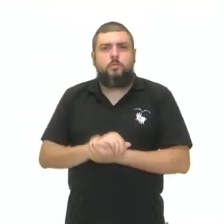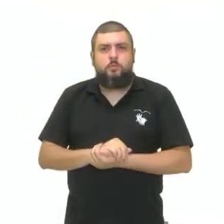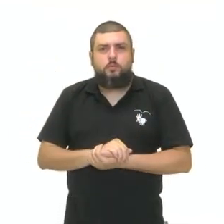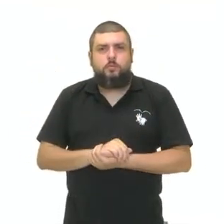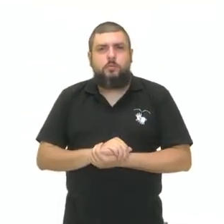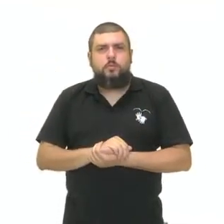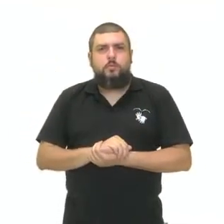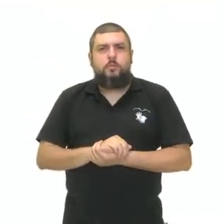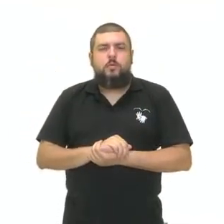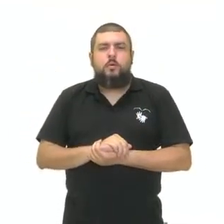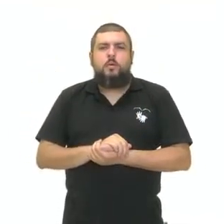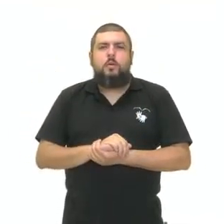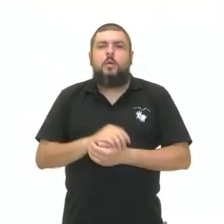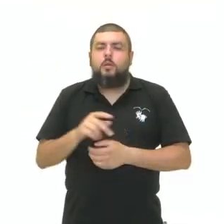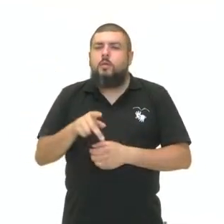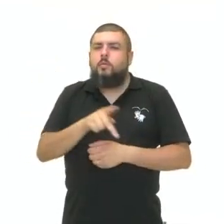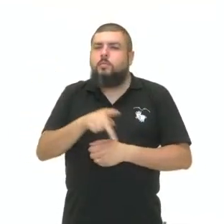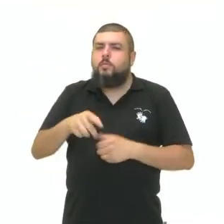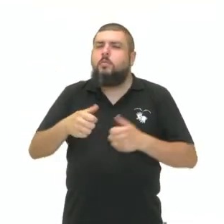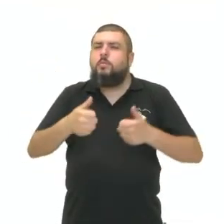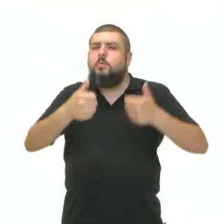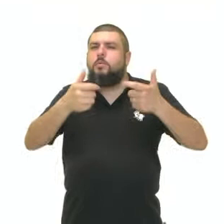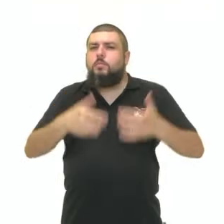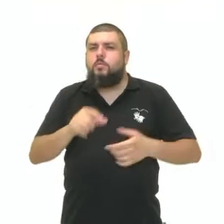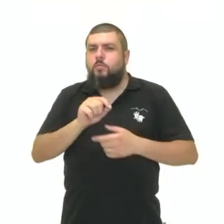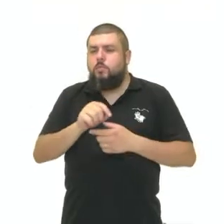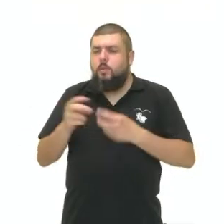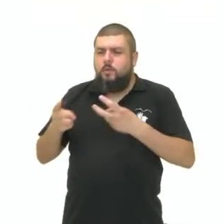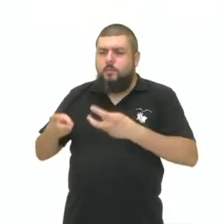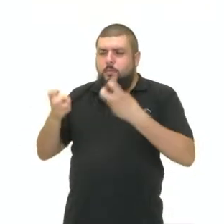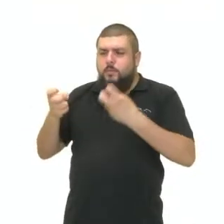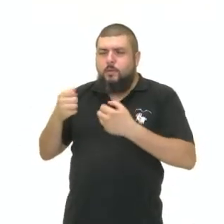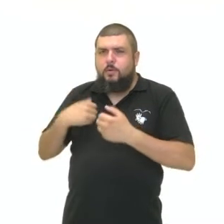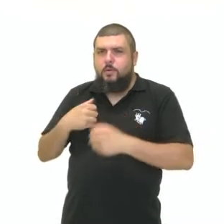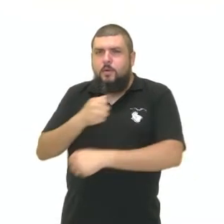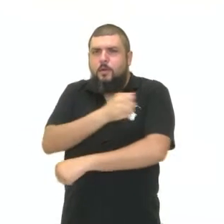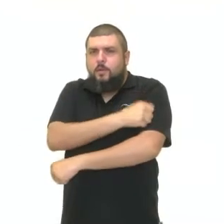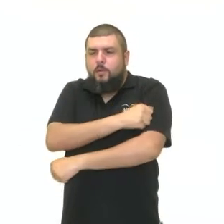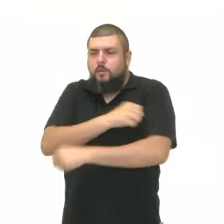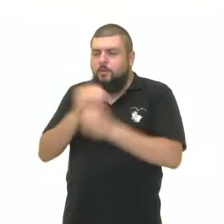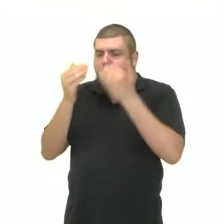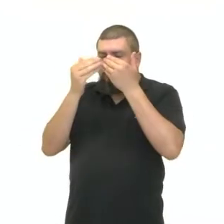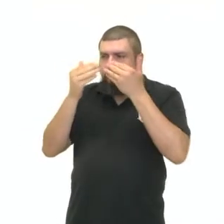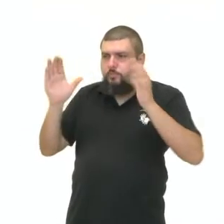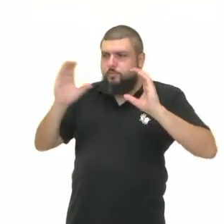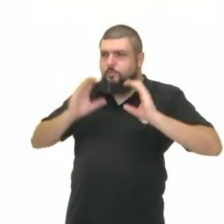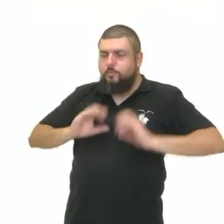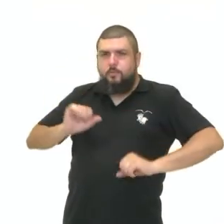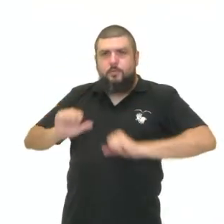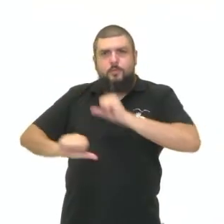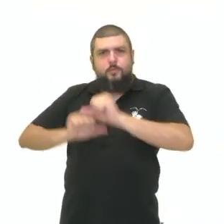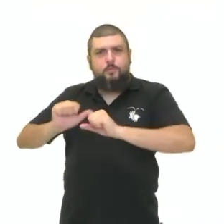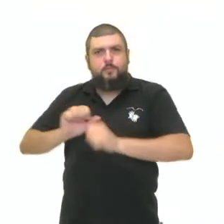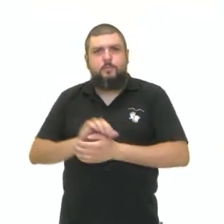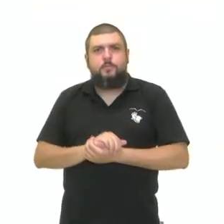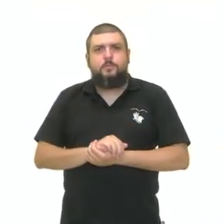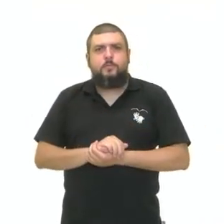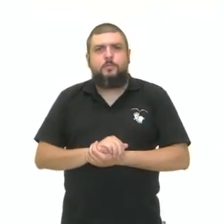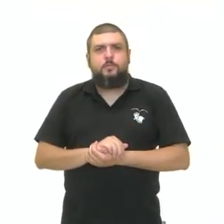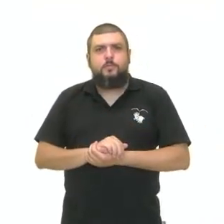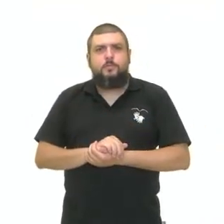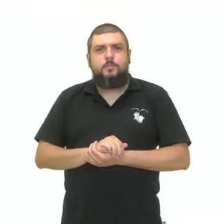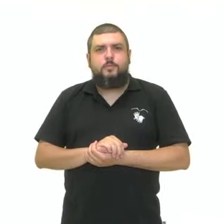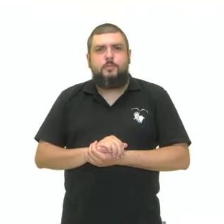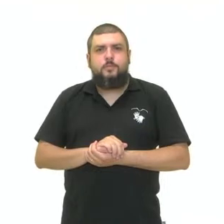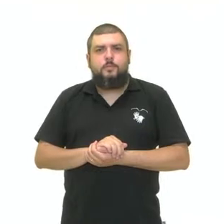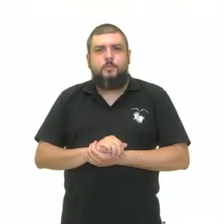professor, notando uma mudança no comportamento dos estudantes. As aulas vêm ajudando a